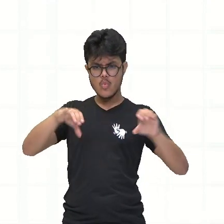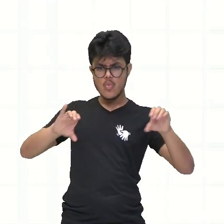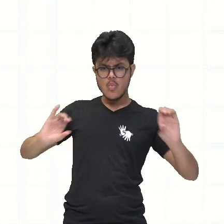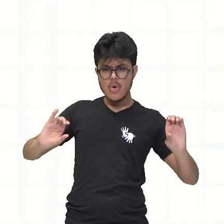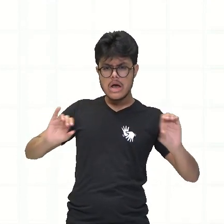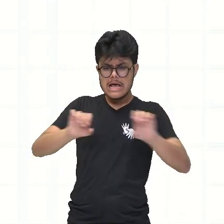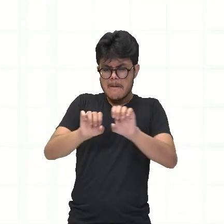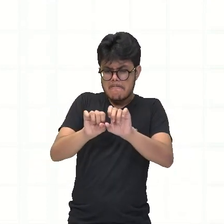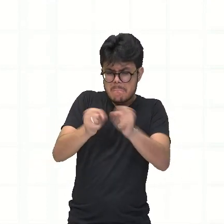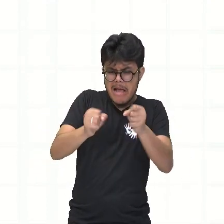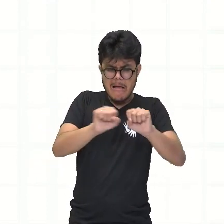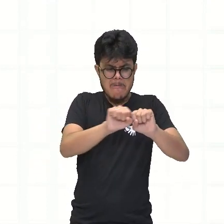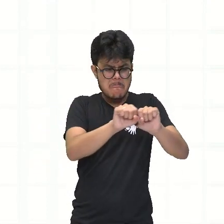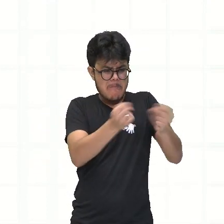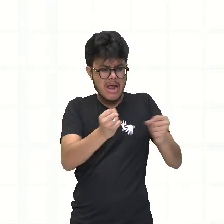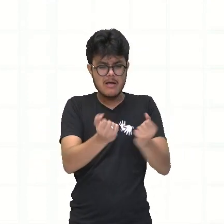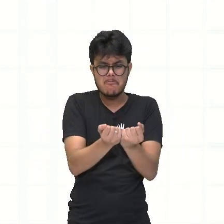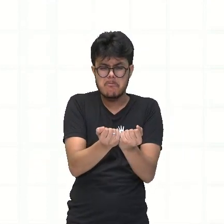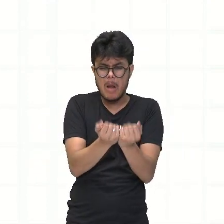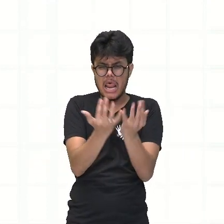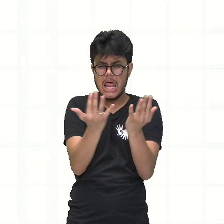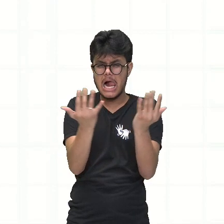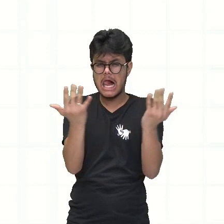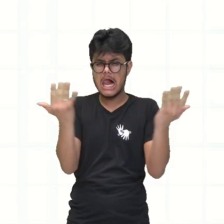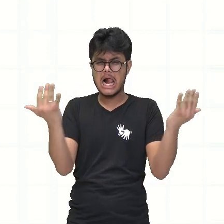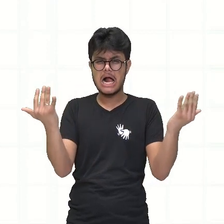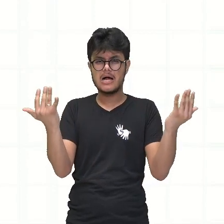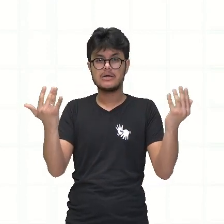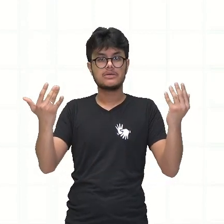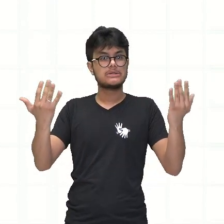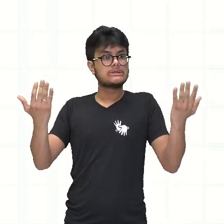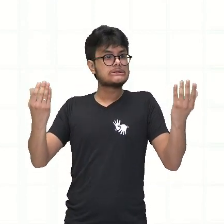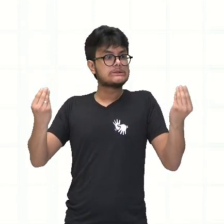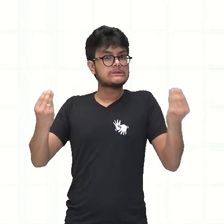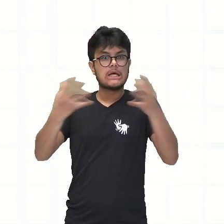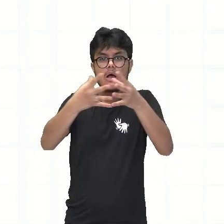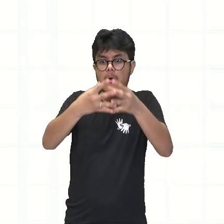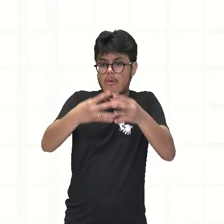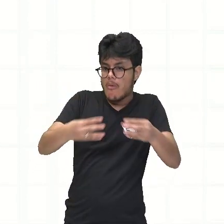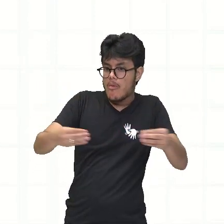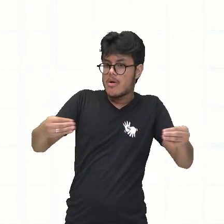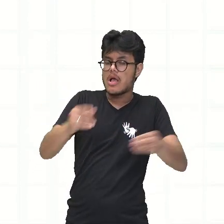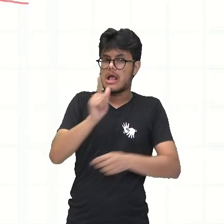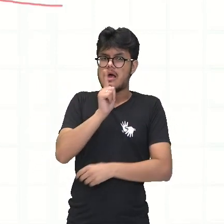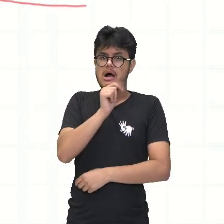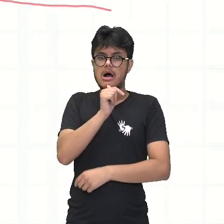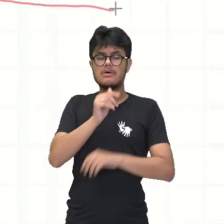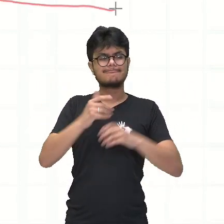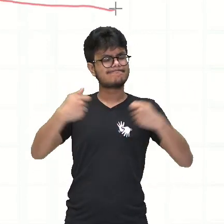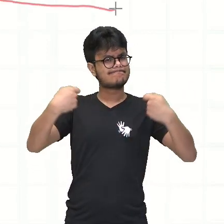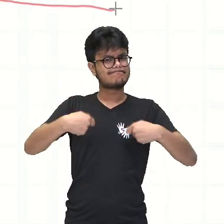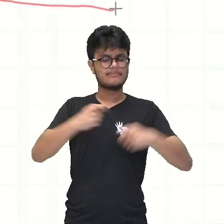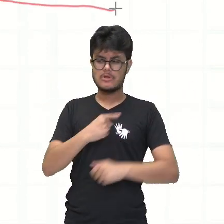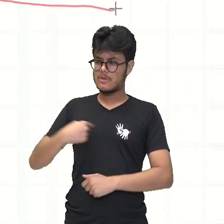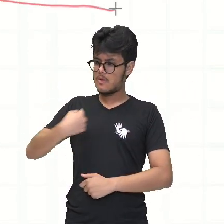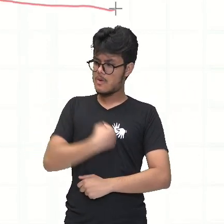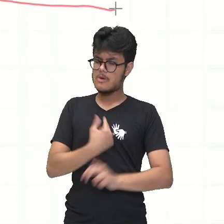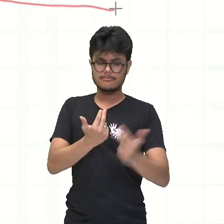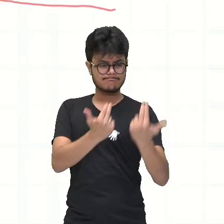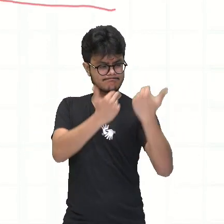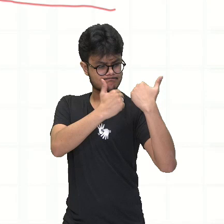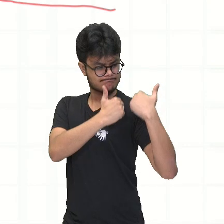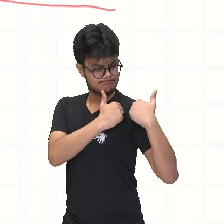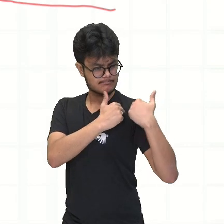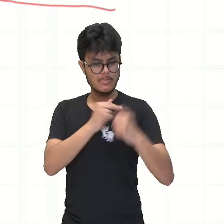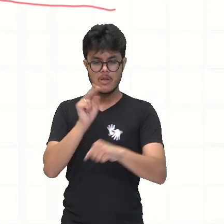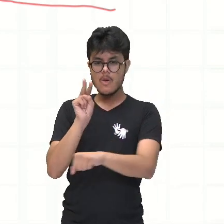de água potável. Então, nós devemos também ter a preocupação de cuidado dessas redes, né,